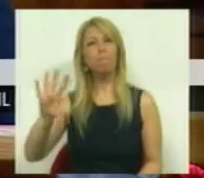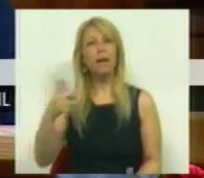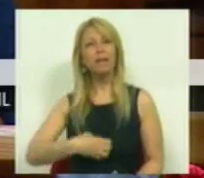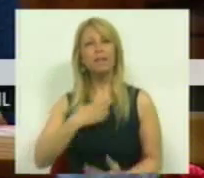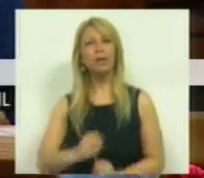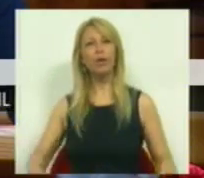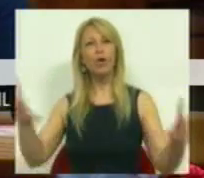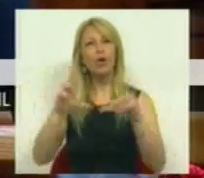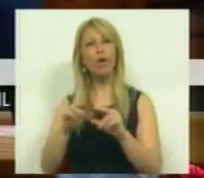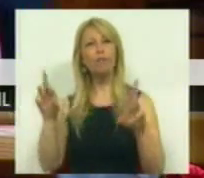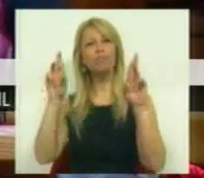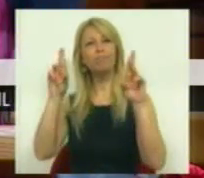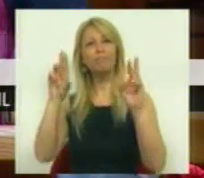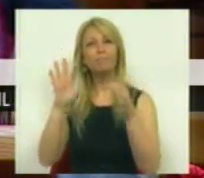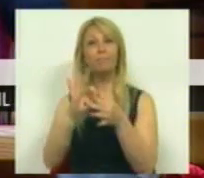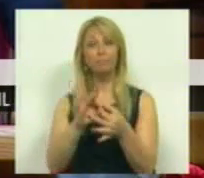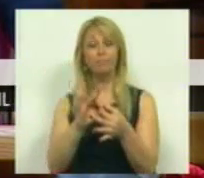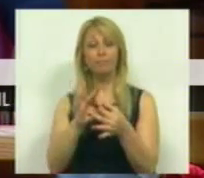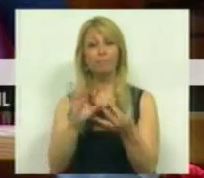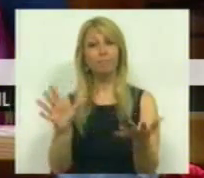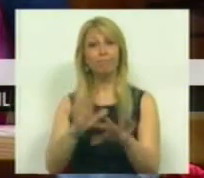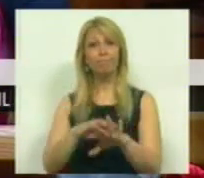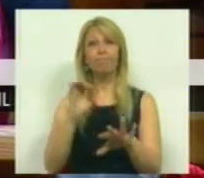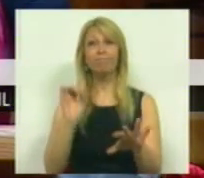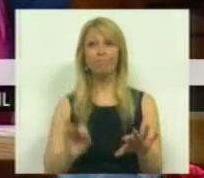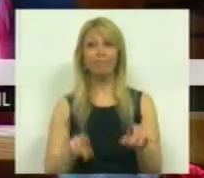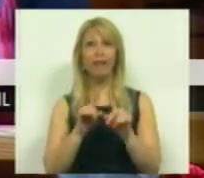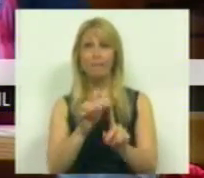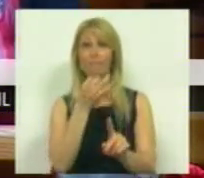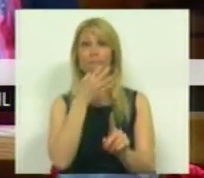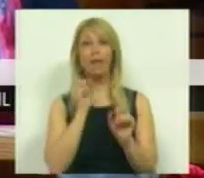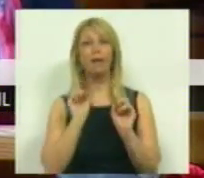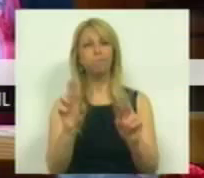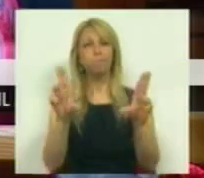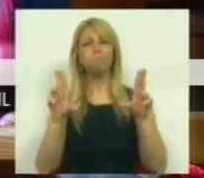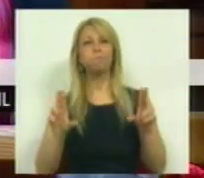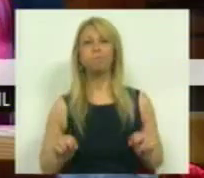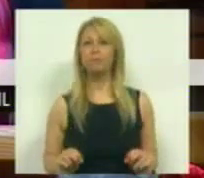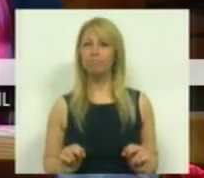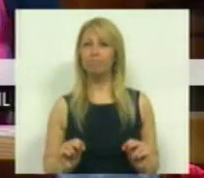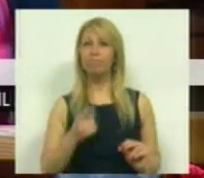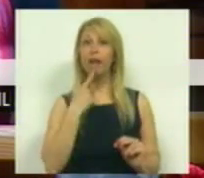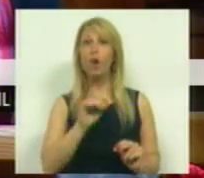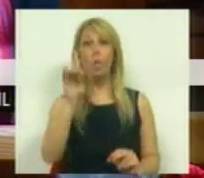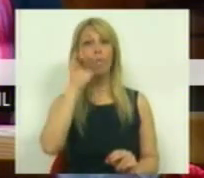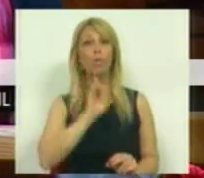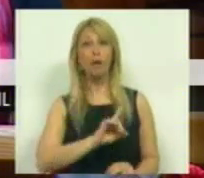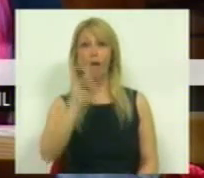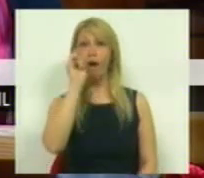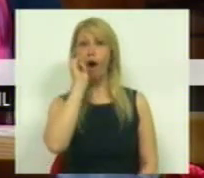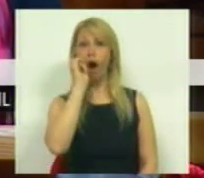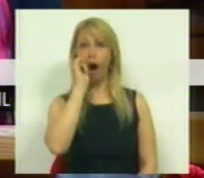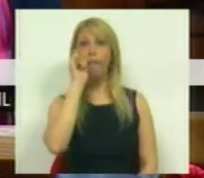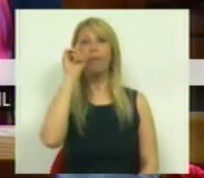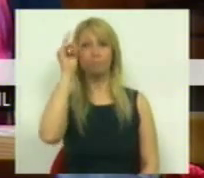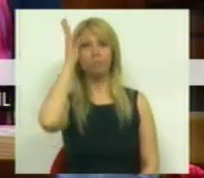esperança. É em nome dessa manhã limpa, é em nome das mulheres, dos homens, entre eles